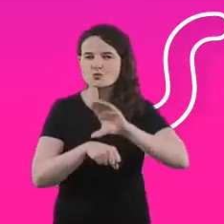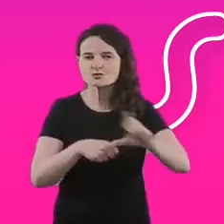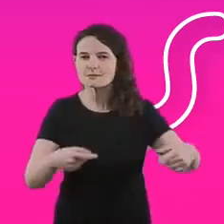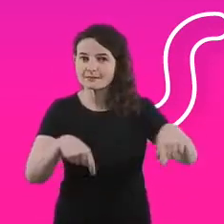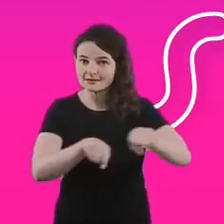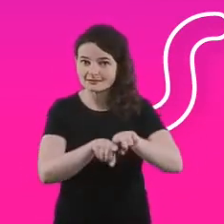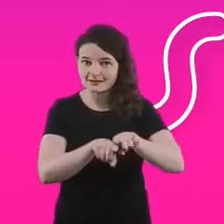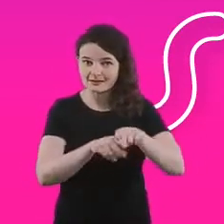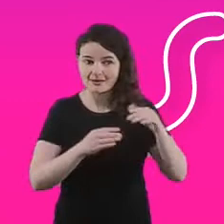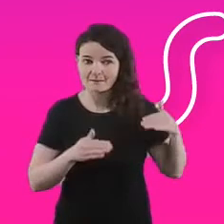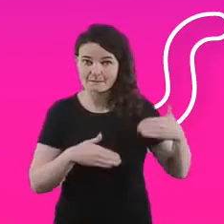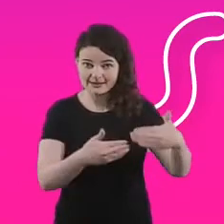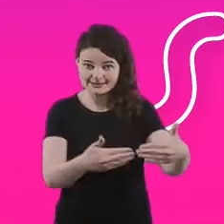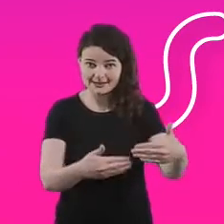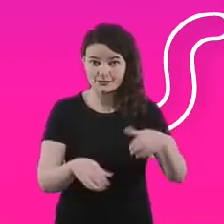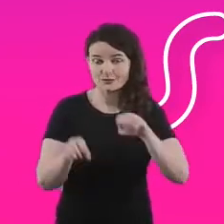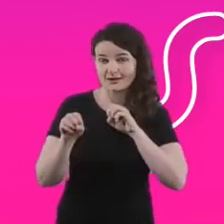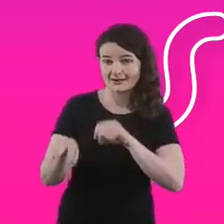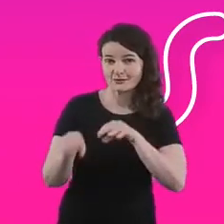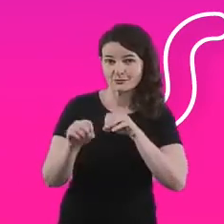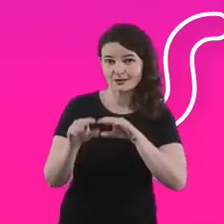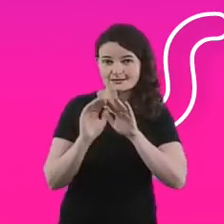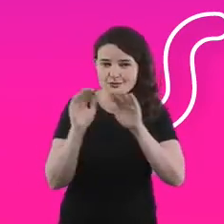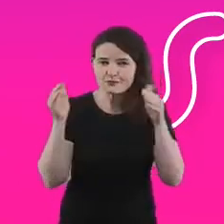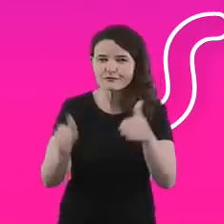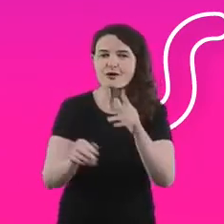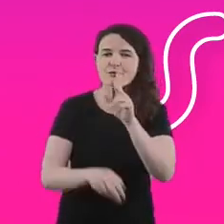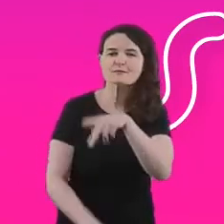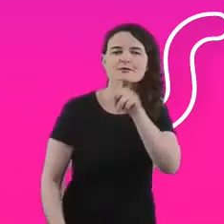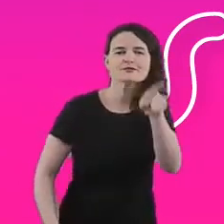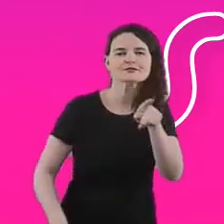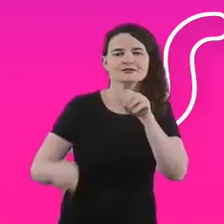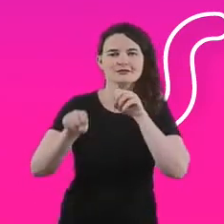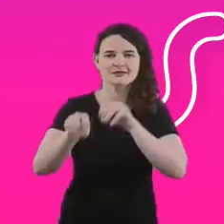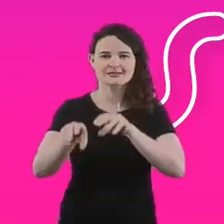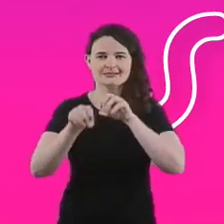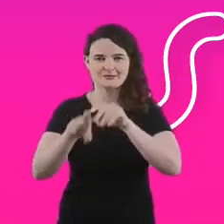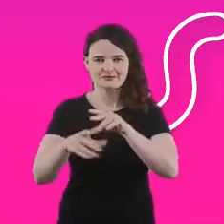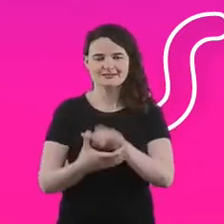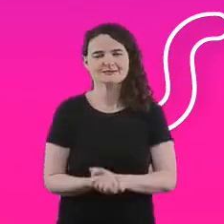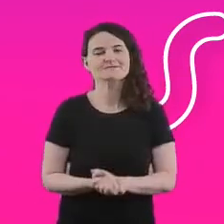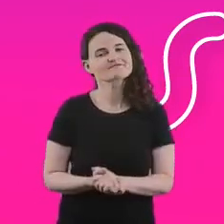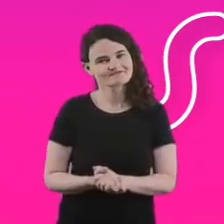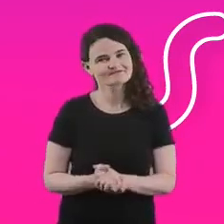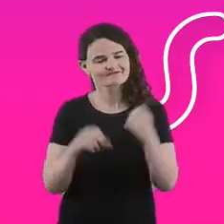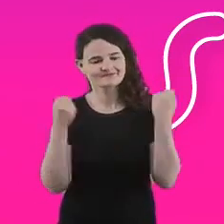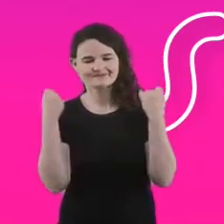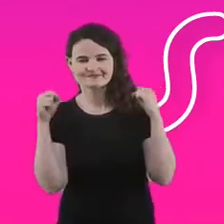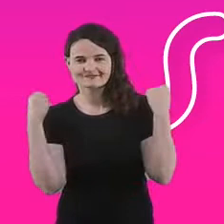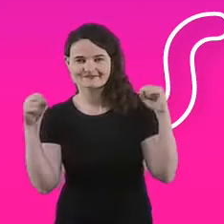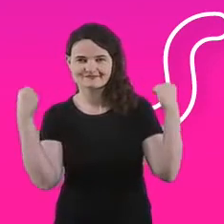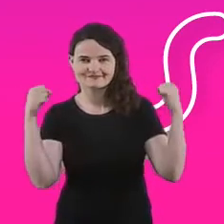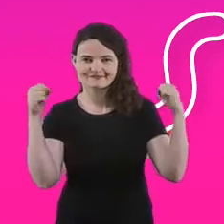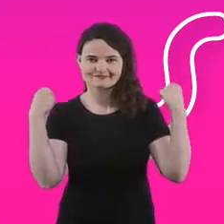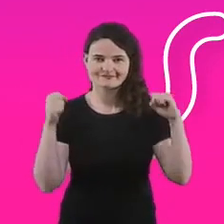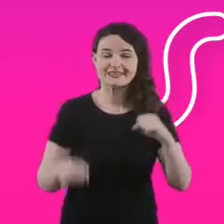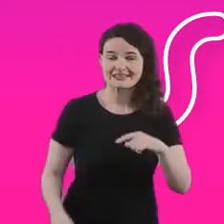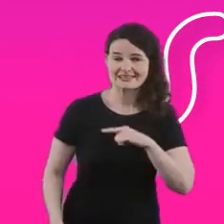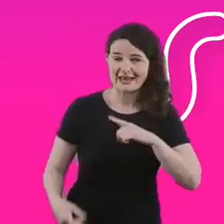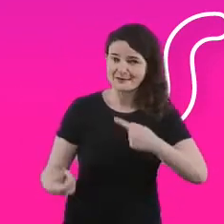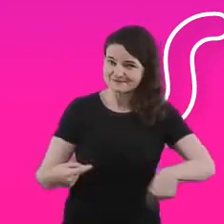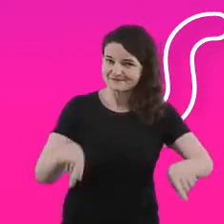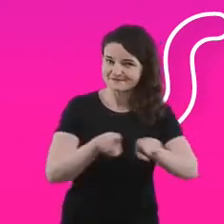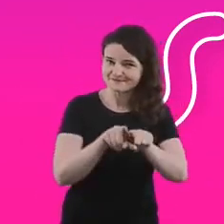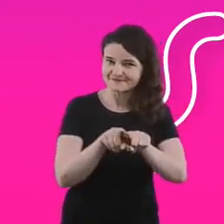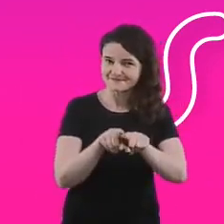muito específico no professor de educação física. Né? A gente acredita nessa potência do esporte e da educação, e a gente acredita que